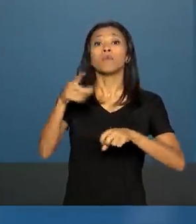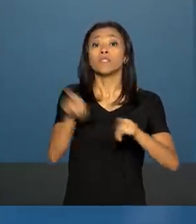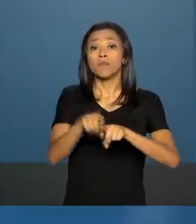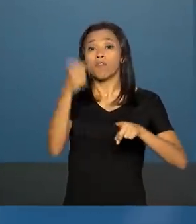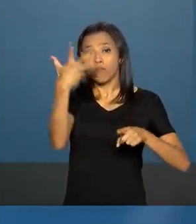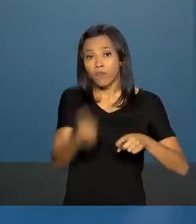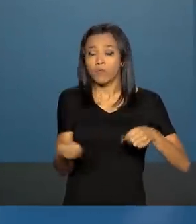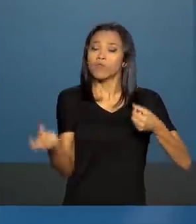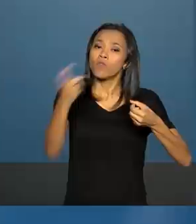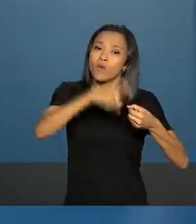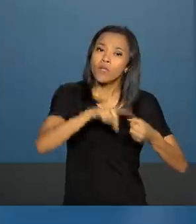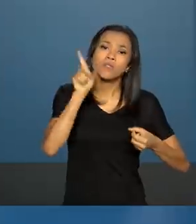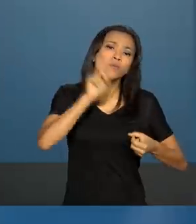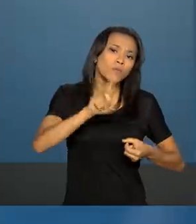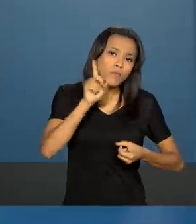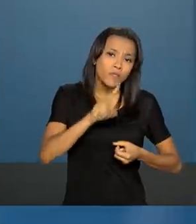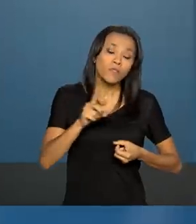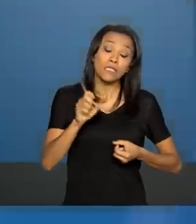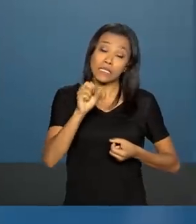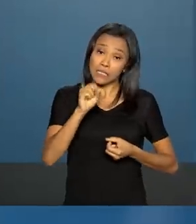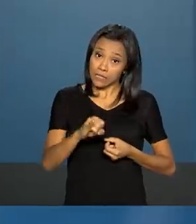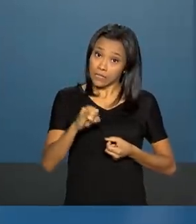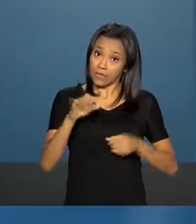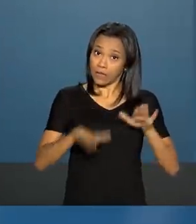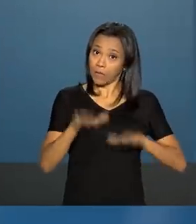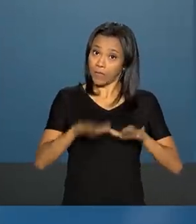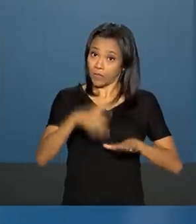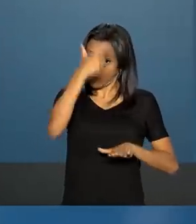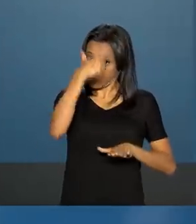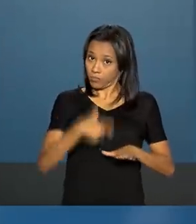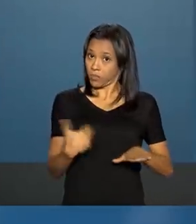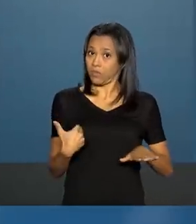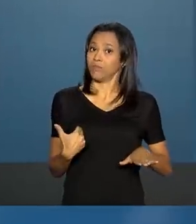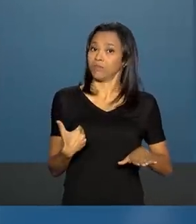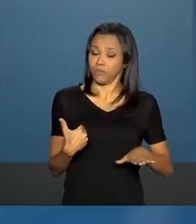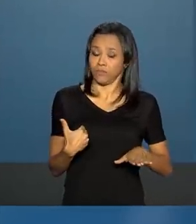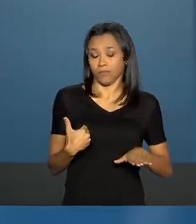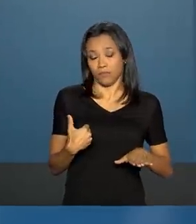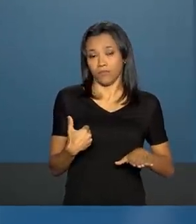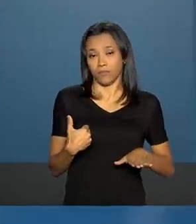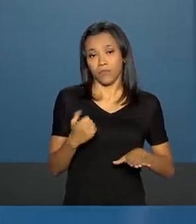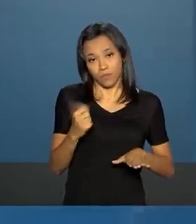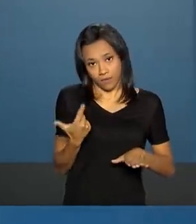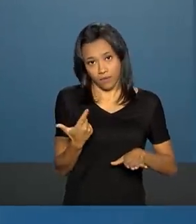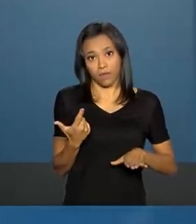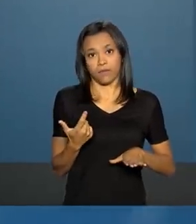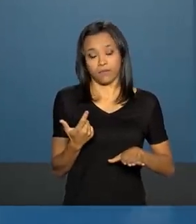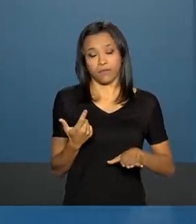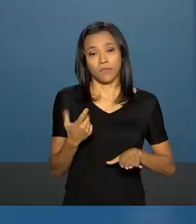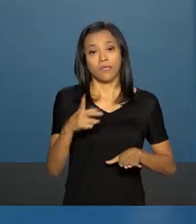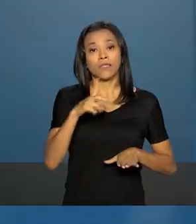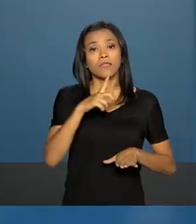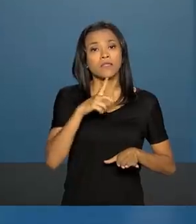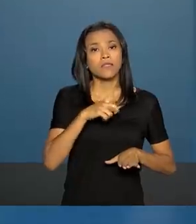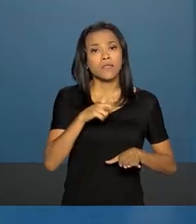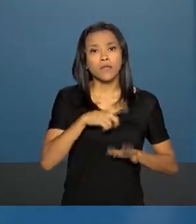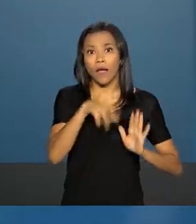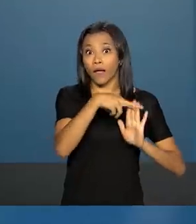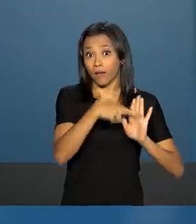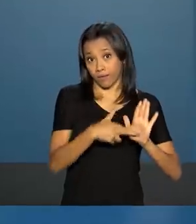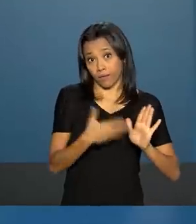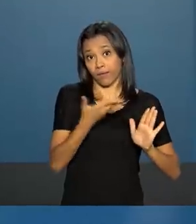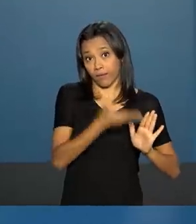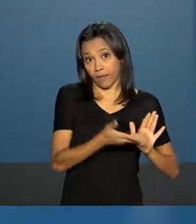Unidos. Eu quero, se depender de mim, mas passa, obviamente, e assim é a regra democrática